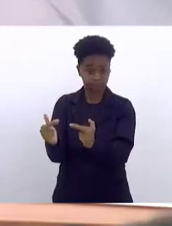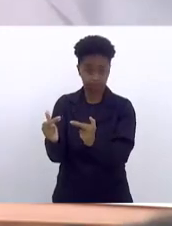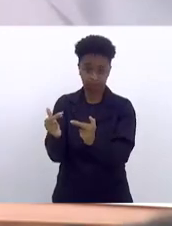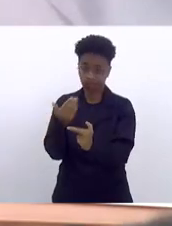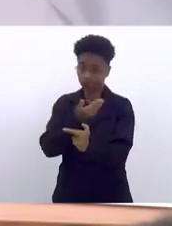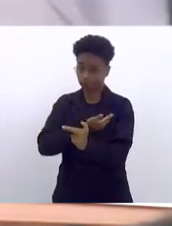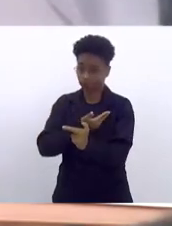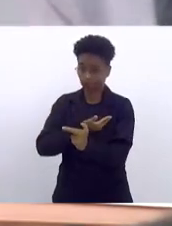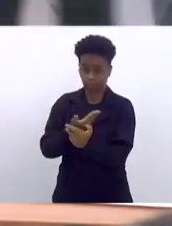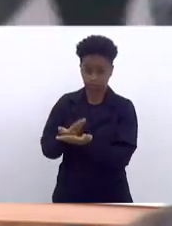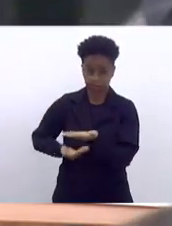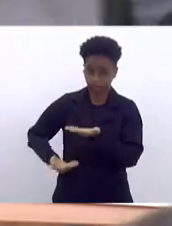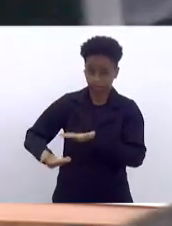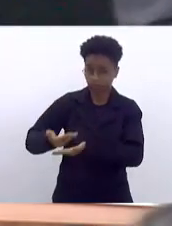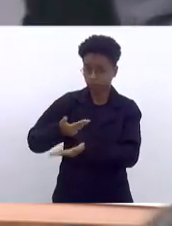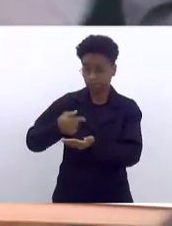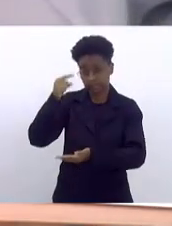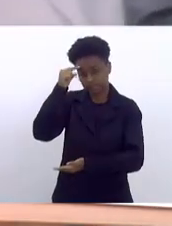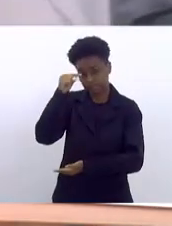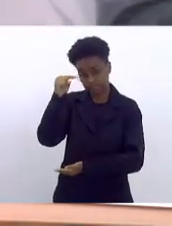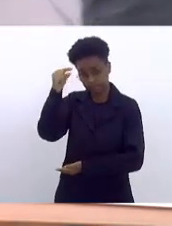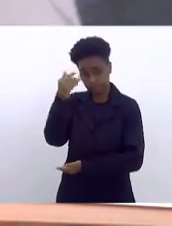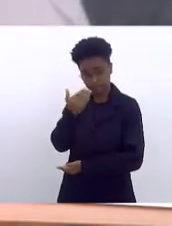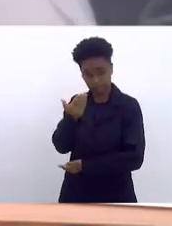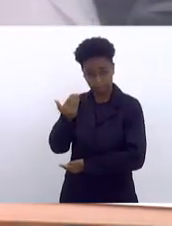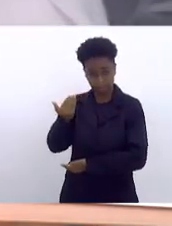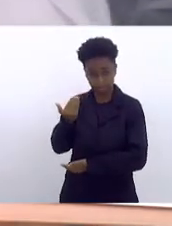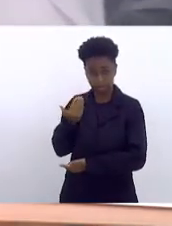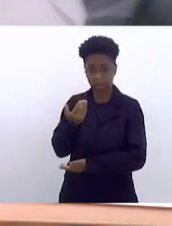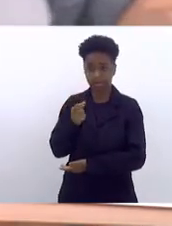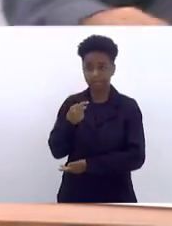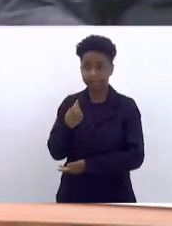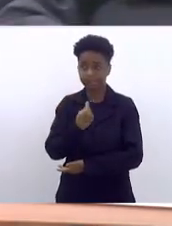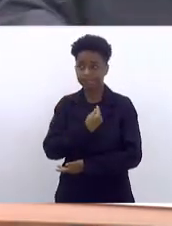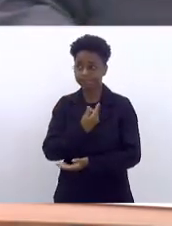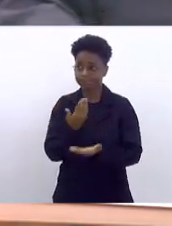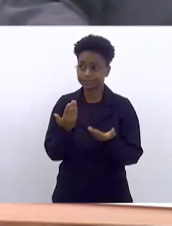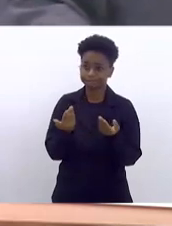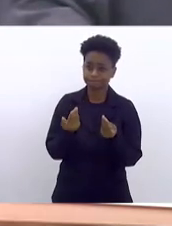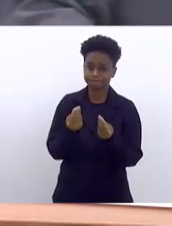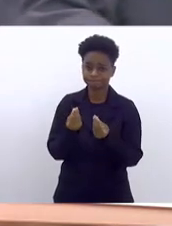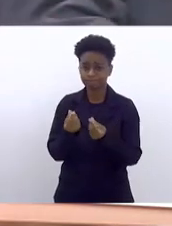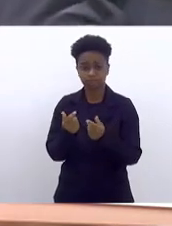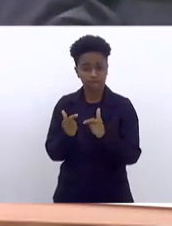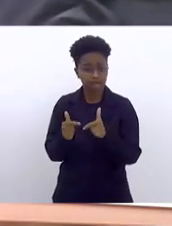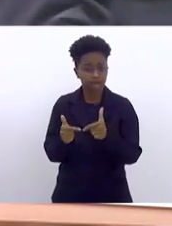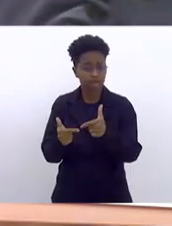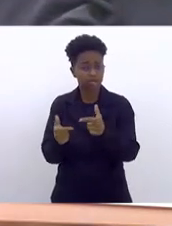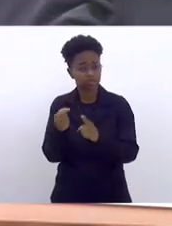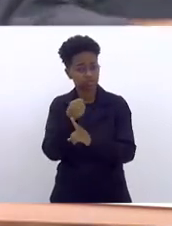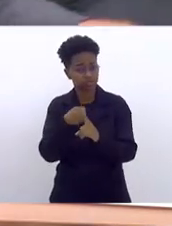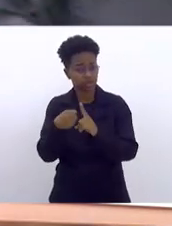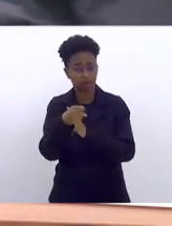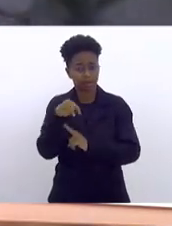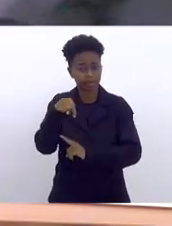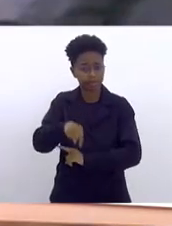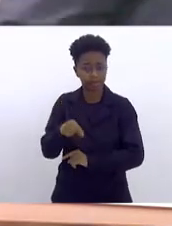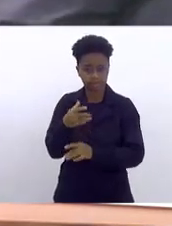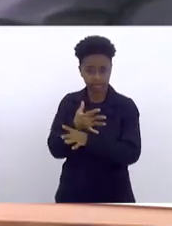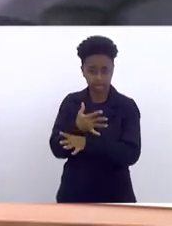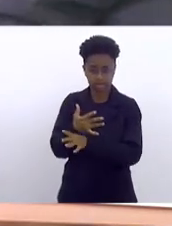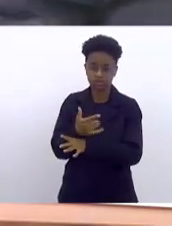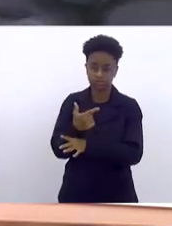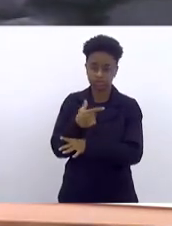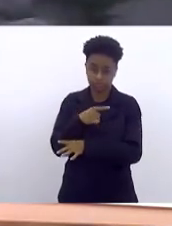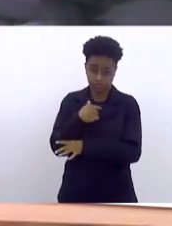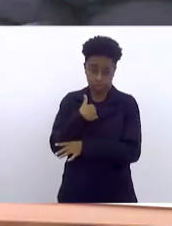colegas essa semana mesmo que a gente toca uma obra social na nossa cidade eu tive uma reunião